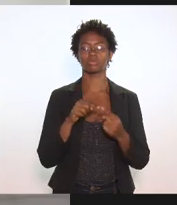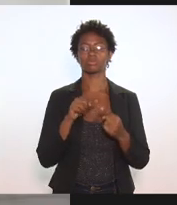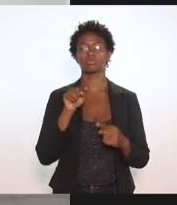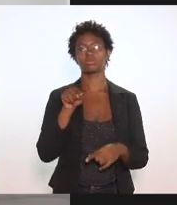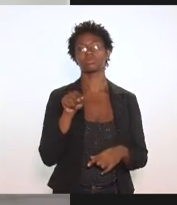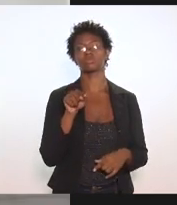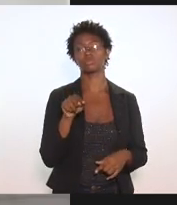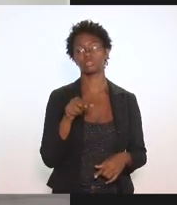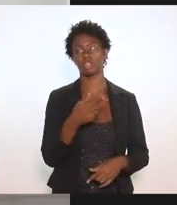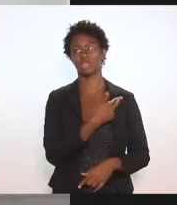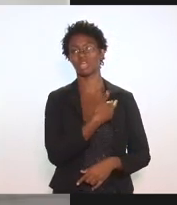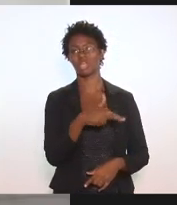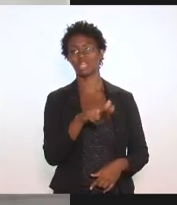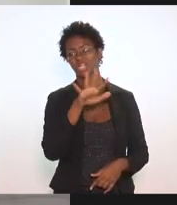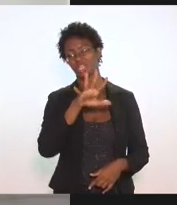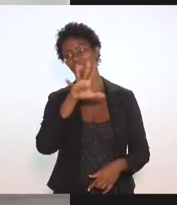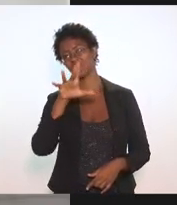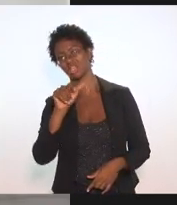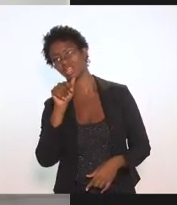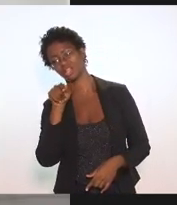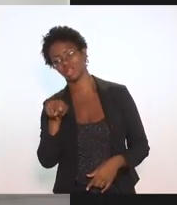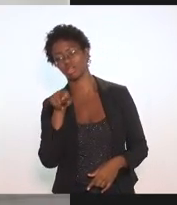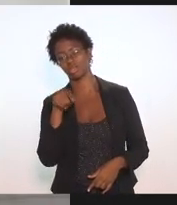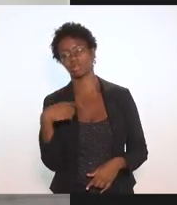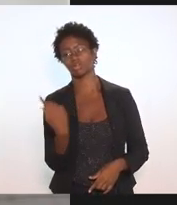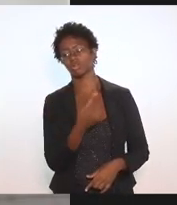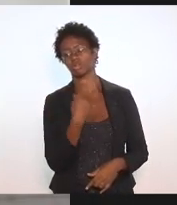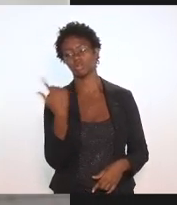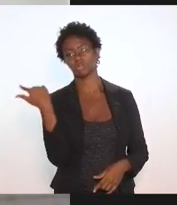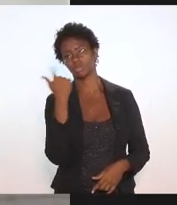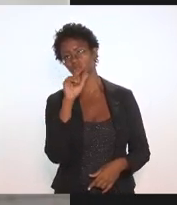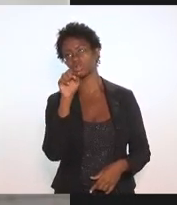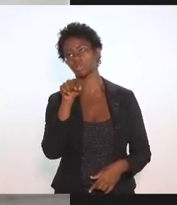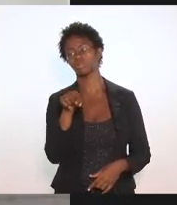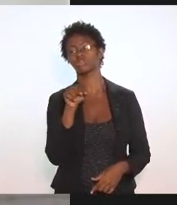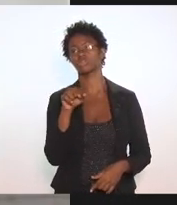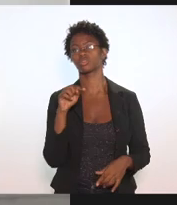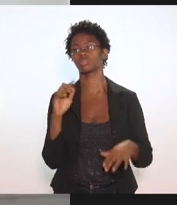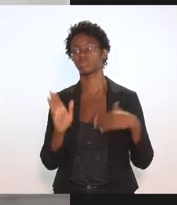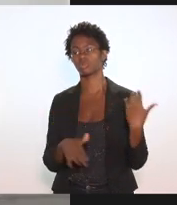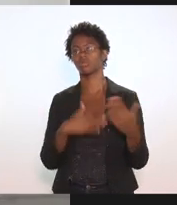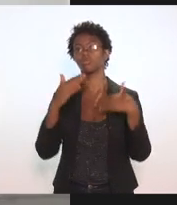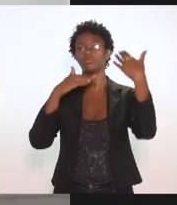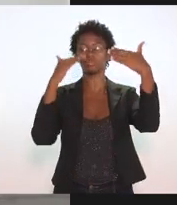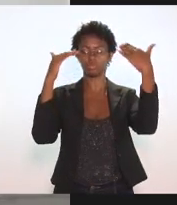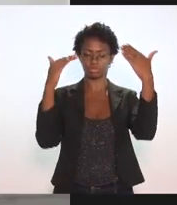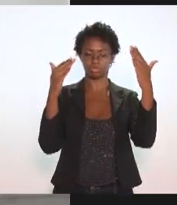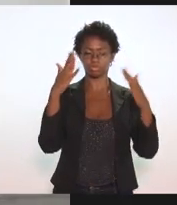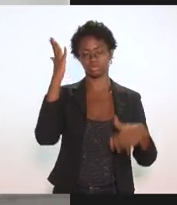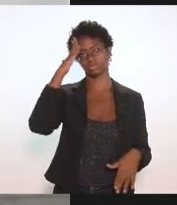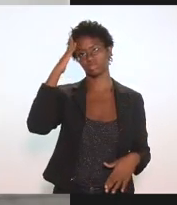das religiões de matriz africana. A gente consegue aí dar um salto de qualidade nesse reconhecimento dessa memória que precisa